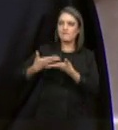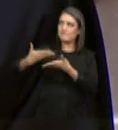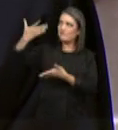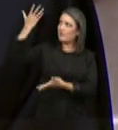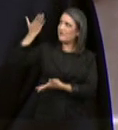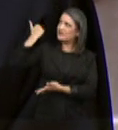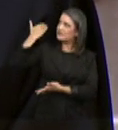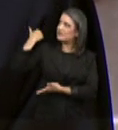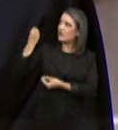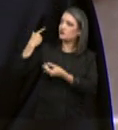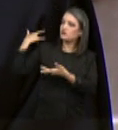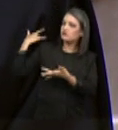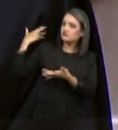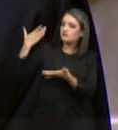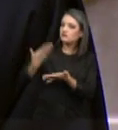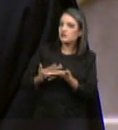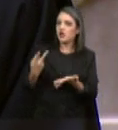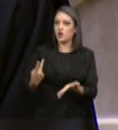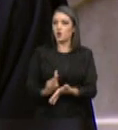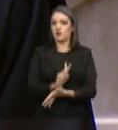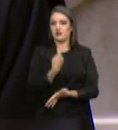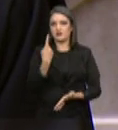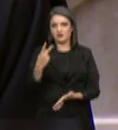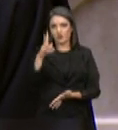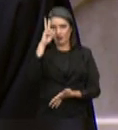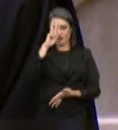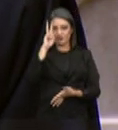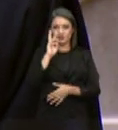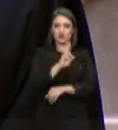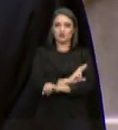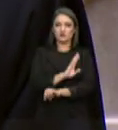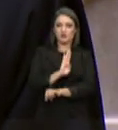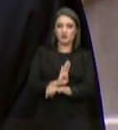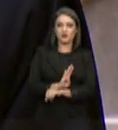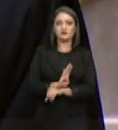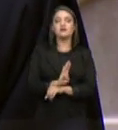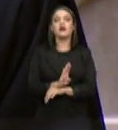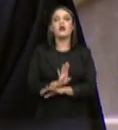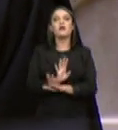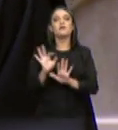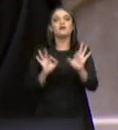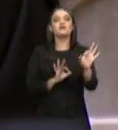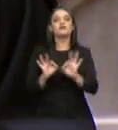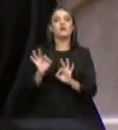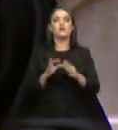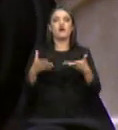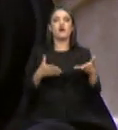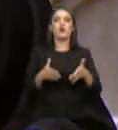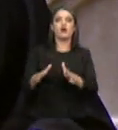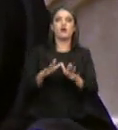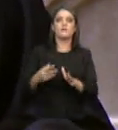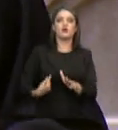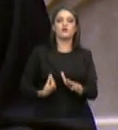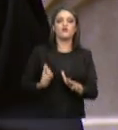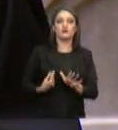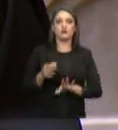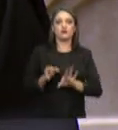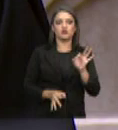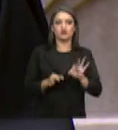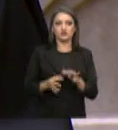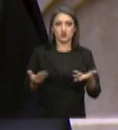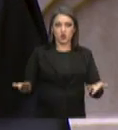o Rui barbosaiano para consagrarmos o caminho da Justiça no tempo presente no futuro